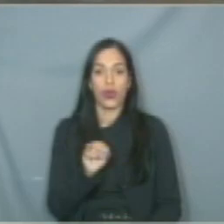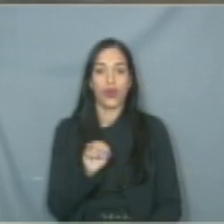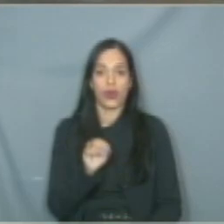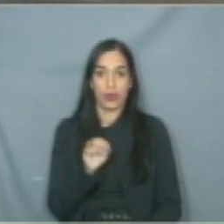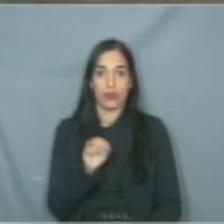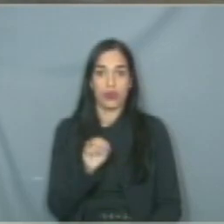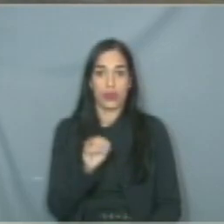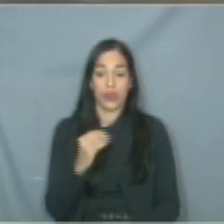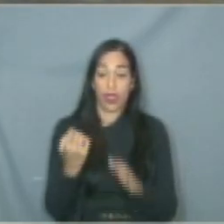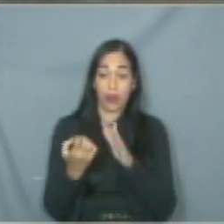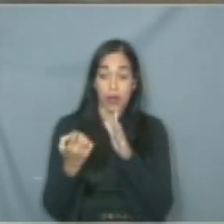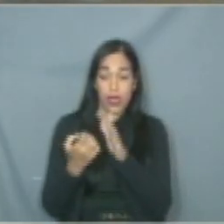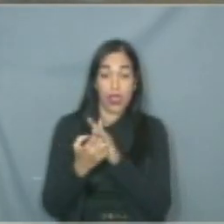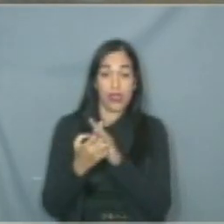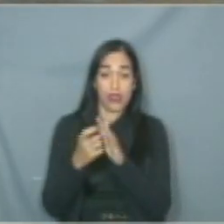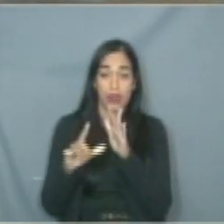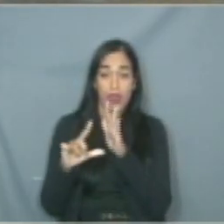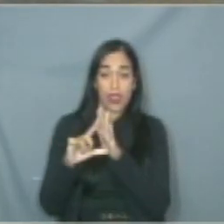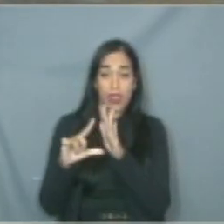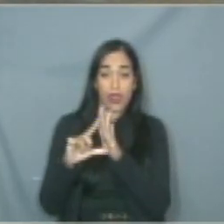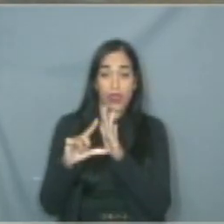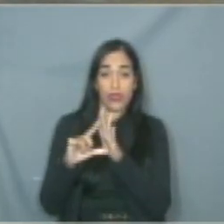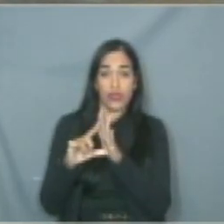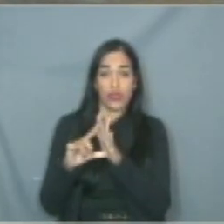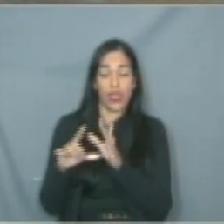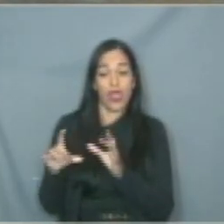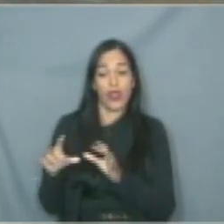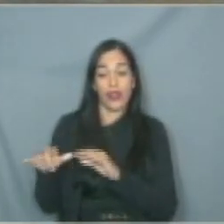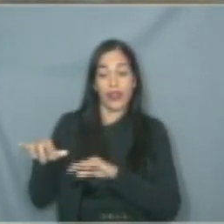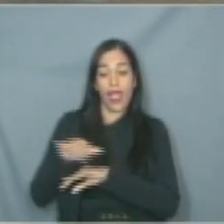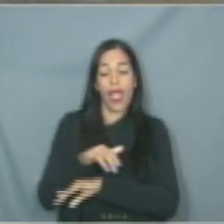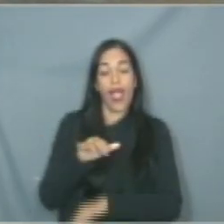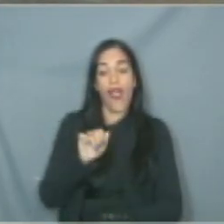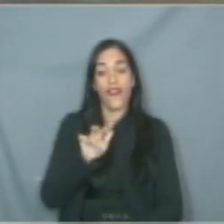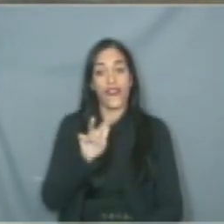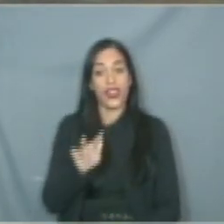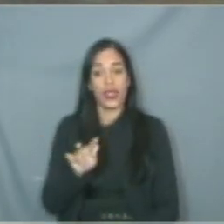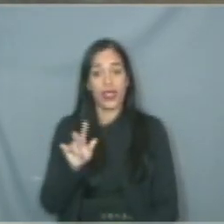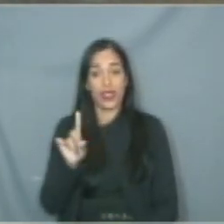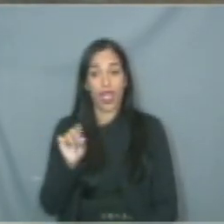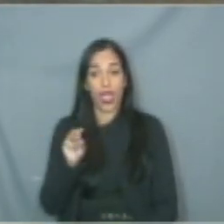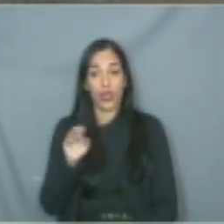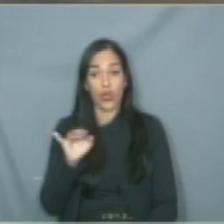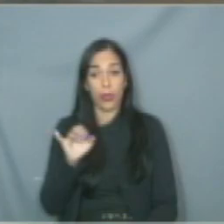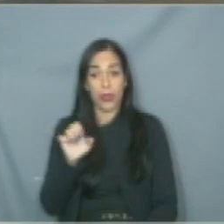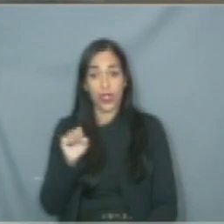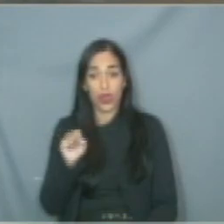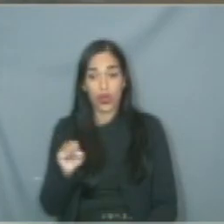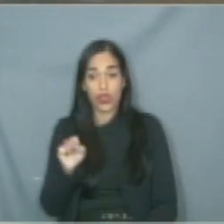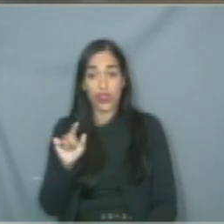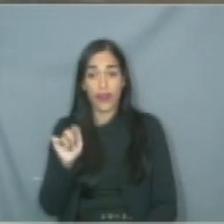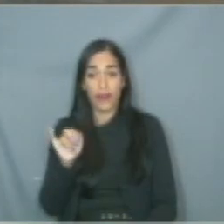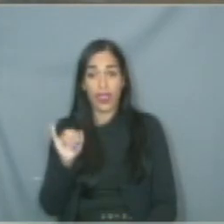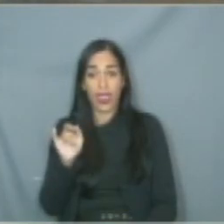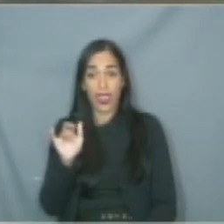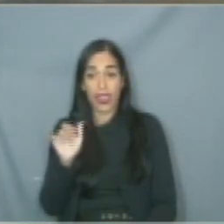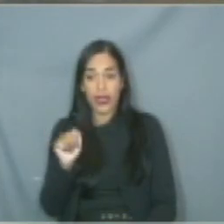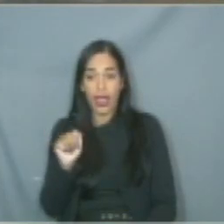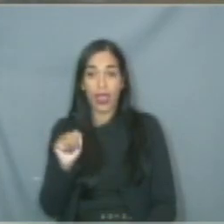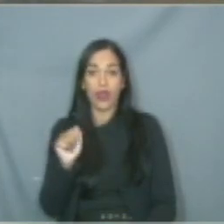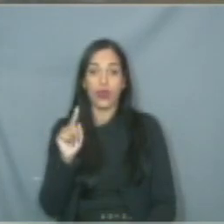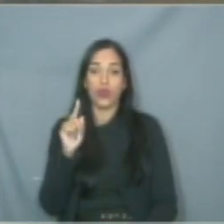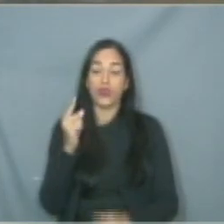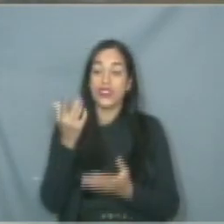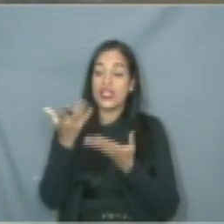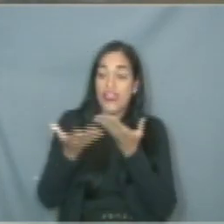o proprietário de determinada loja ali na Avenida Engenheiro Domingos Ferreira estava se queixando justamente de um serviço que